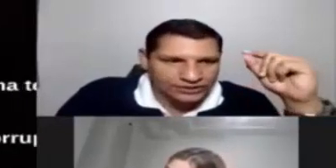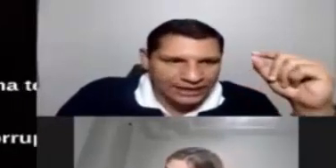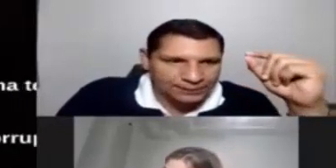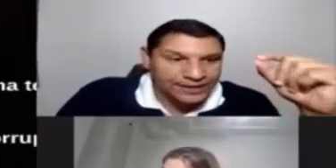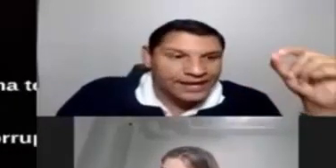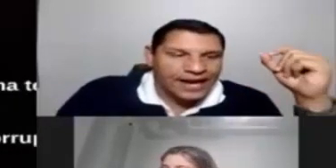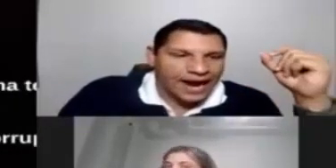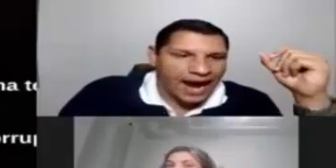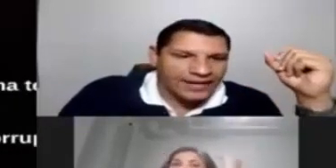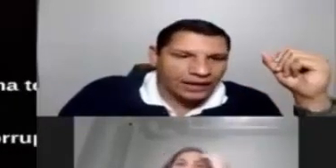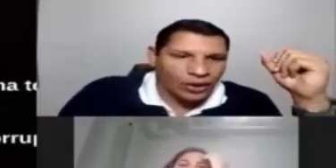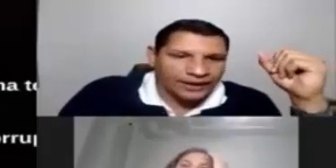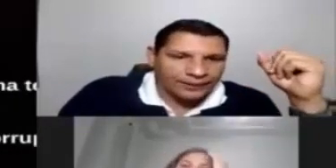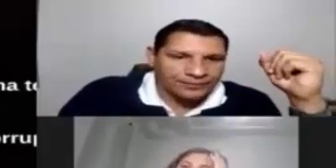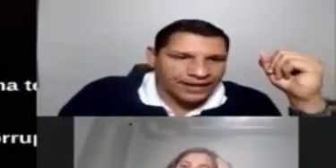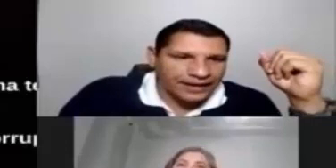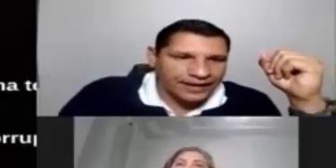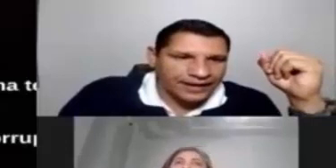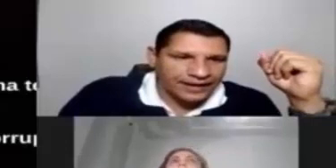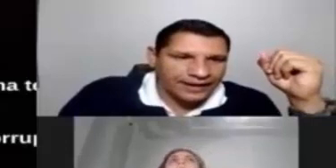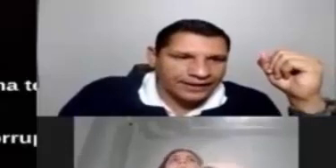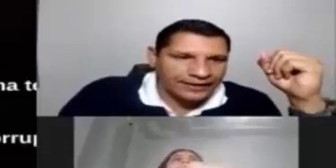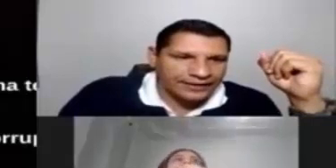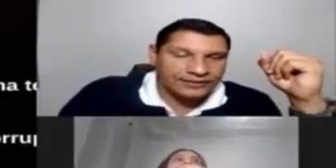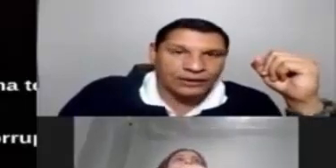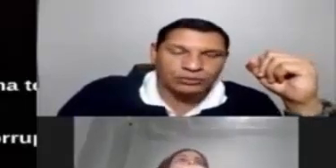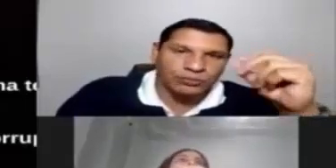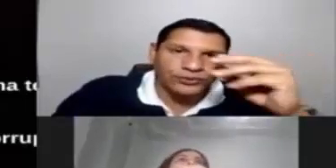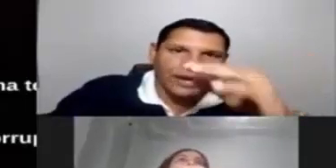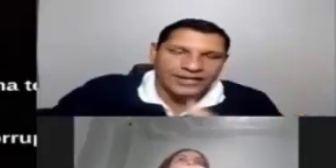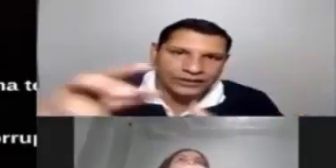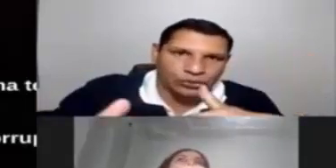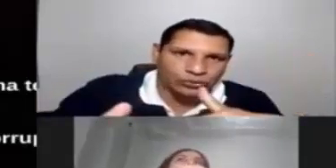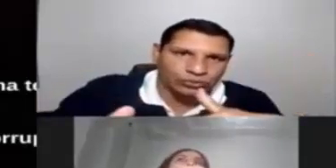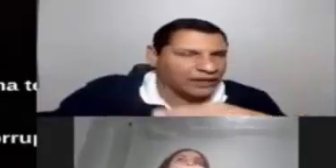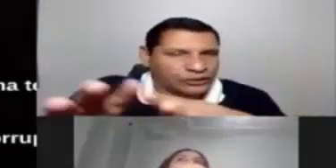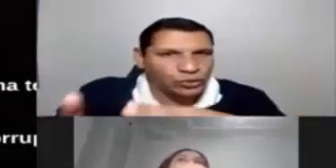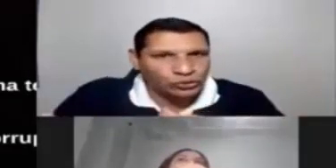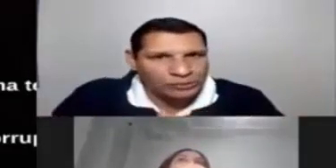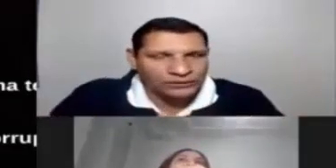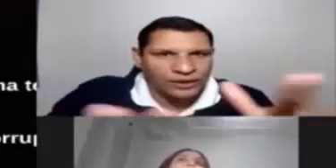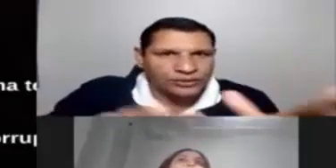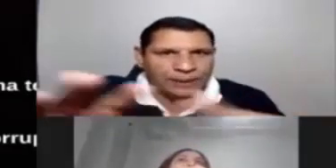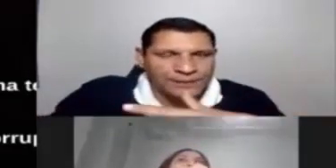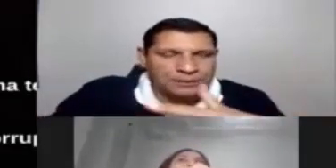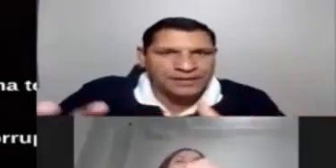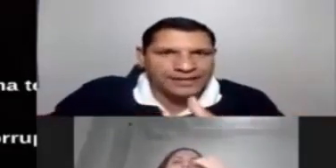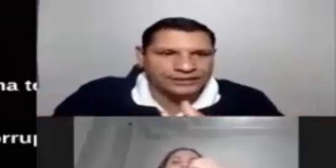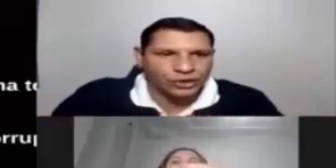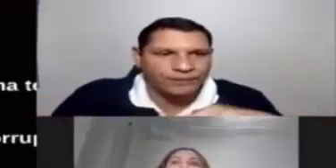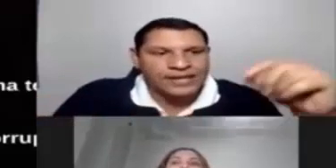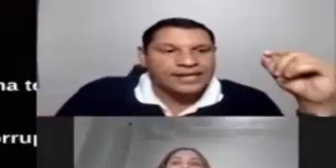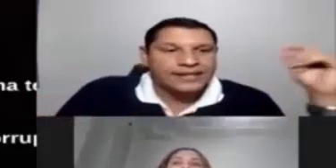Deus o sabe aí agora ele vai mudar de assunto mudar de assunto mas falando da mesma